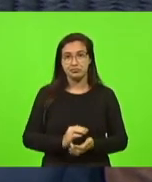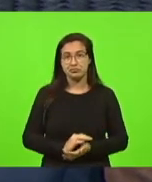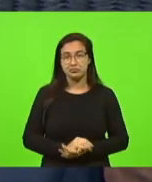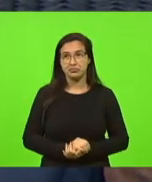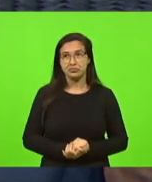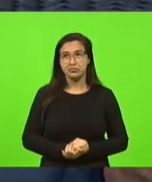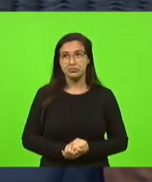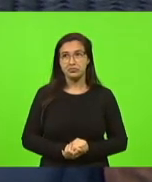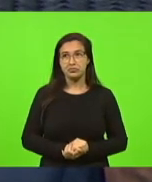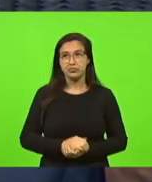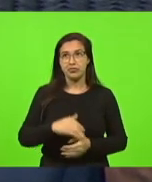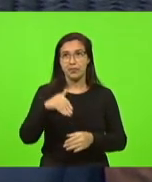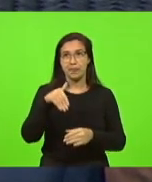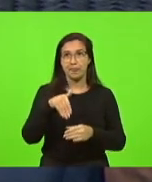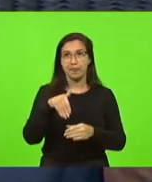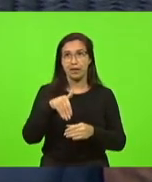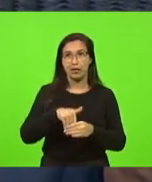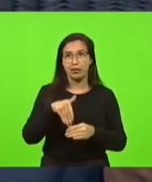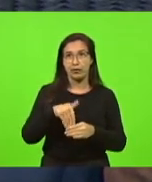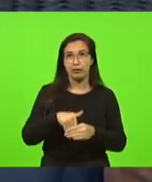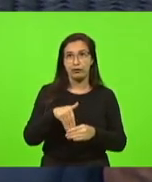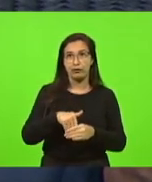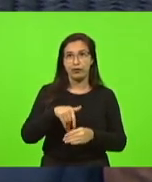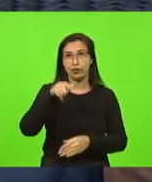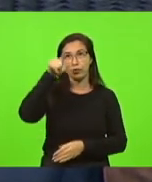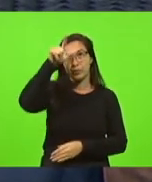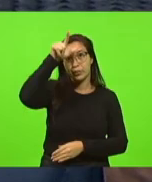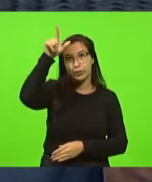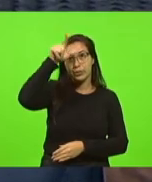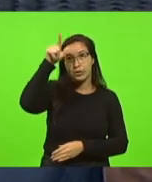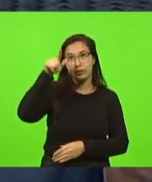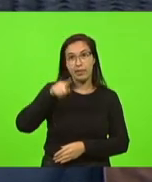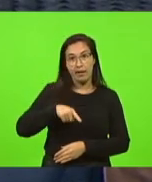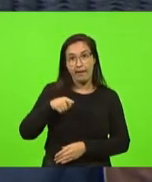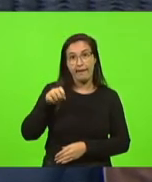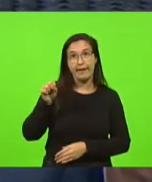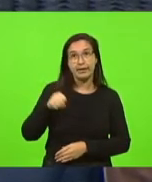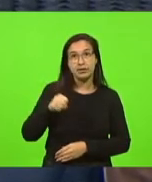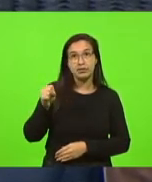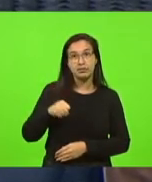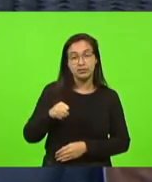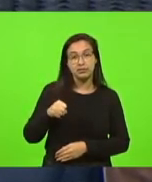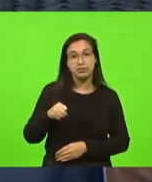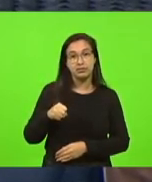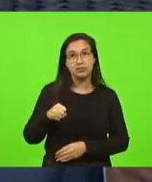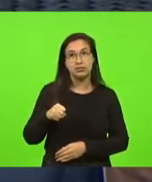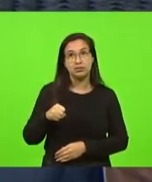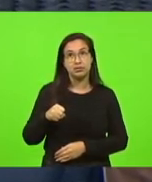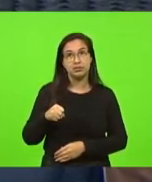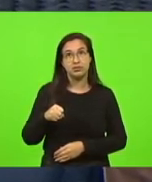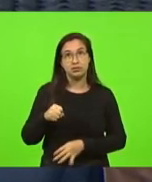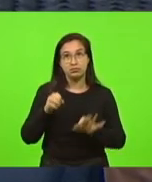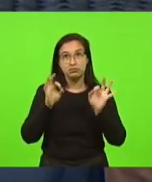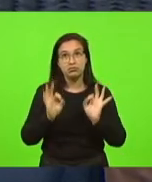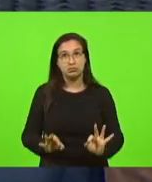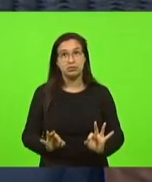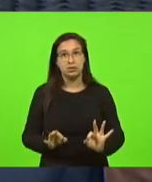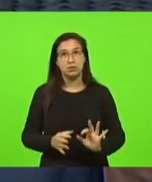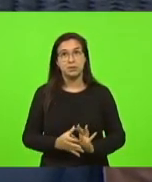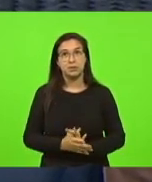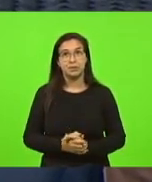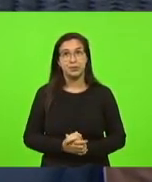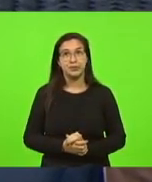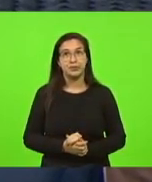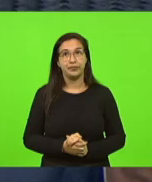Que o voto do Sargento Lima hoje aqui vai ser sim, agora num primeiro momento, isso é com a mais absoluta certeza. Não tenha a